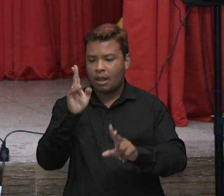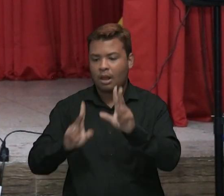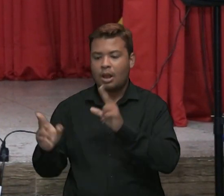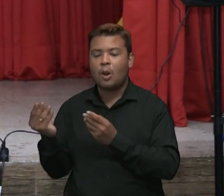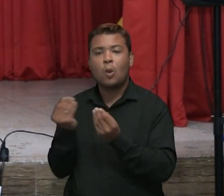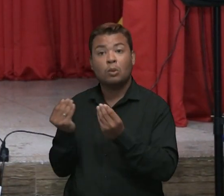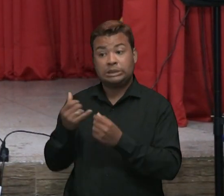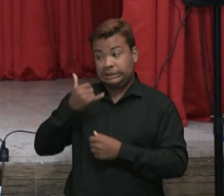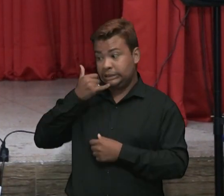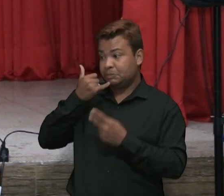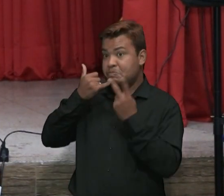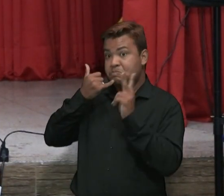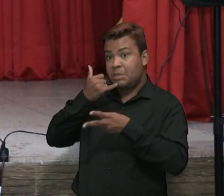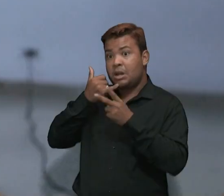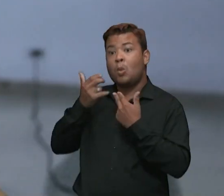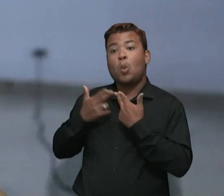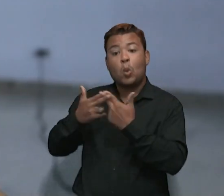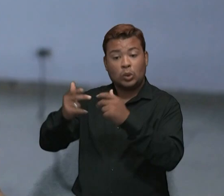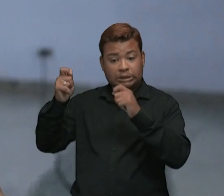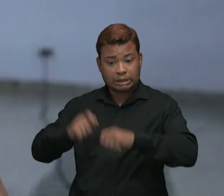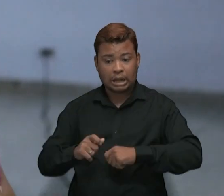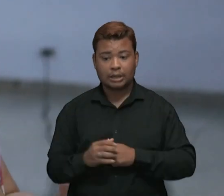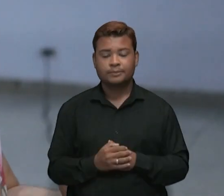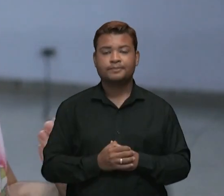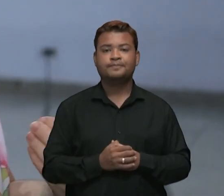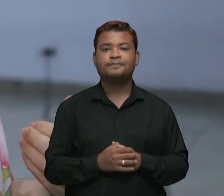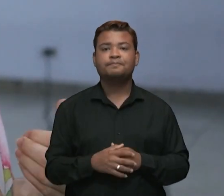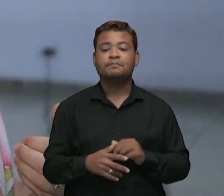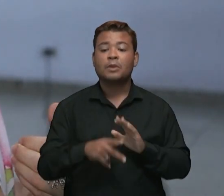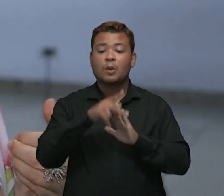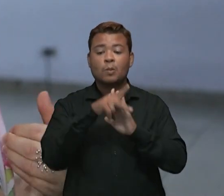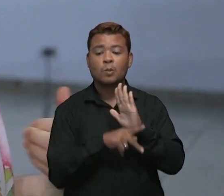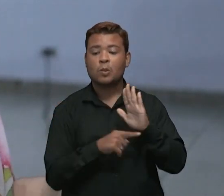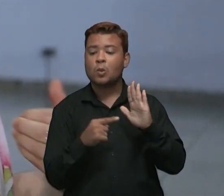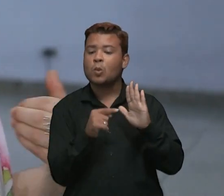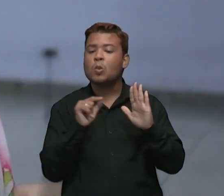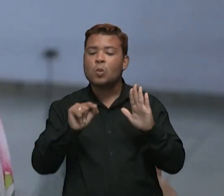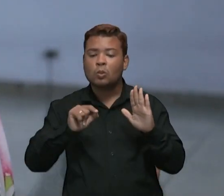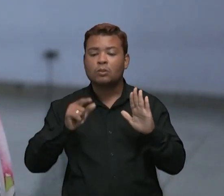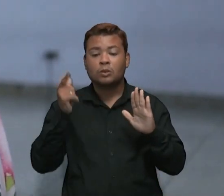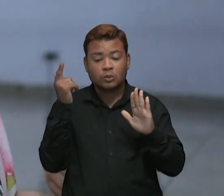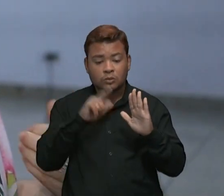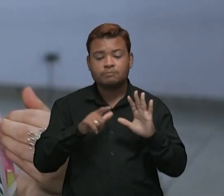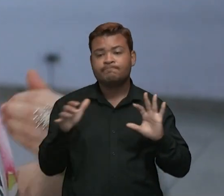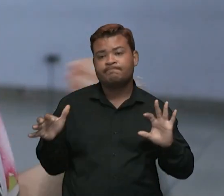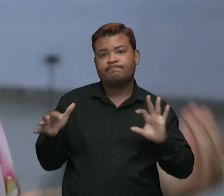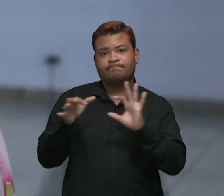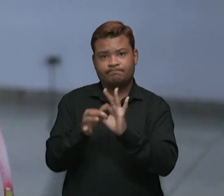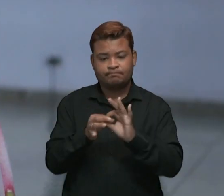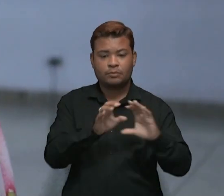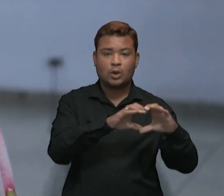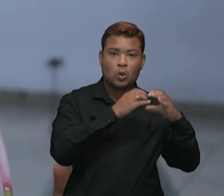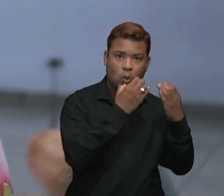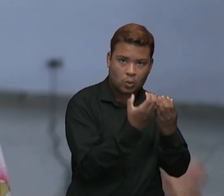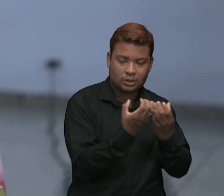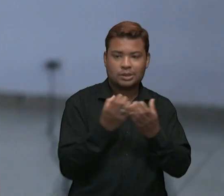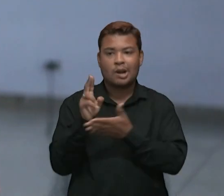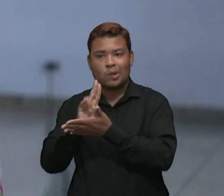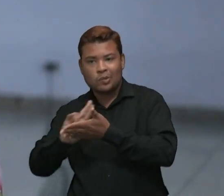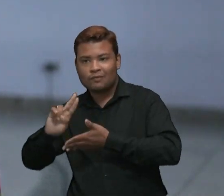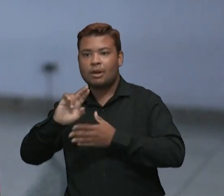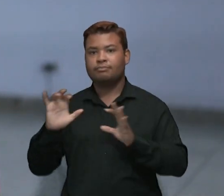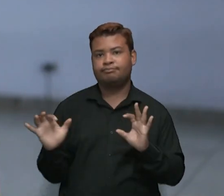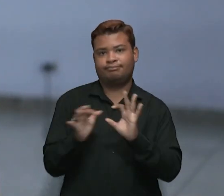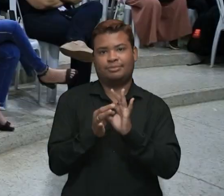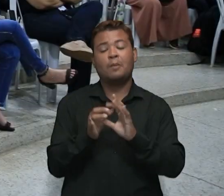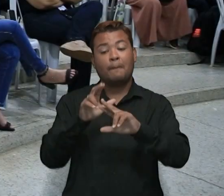o celular. O projeto ele traz uma relação, né, comunidade-universidade, que é a